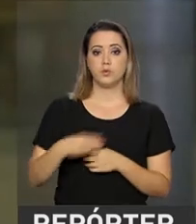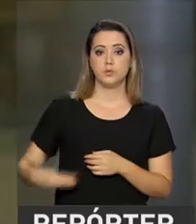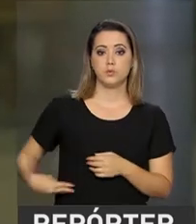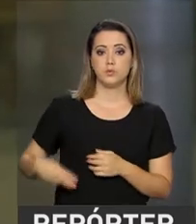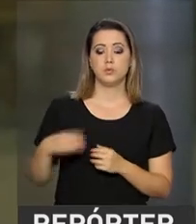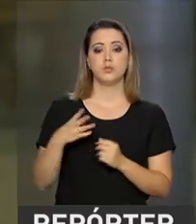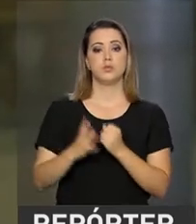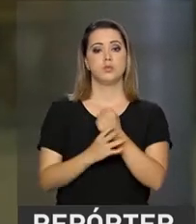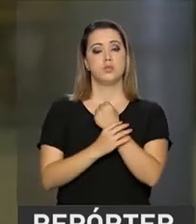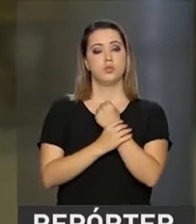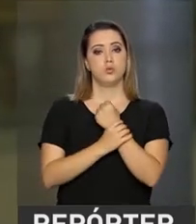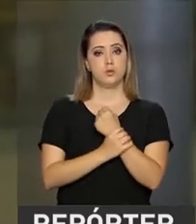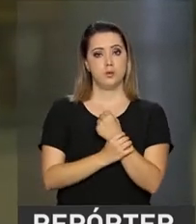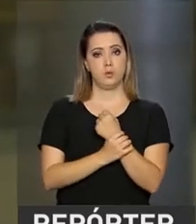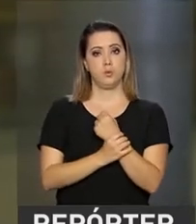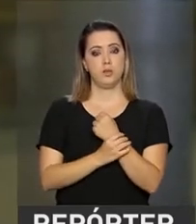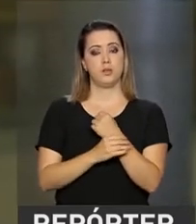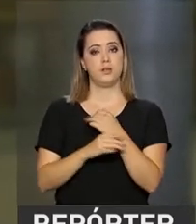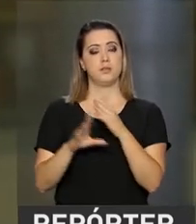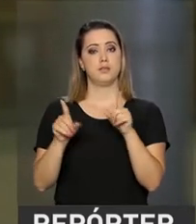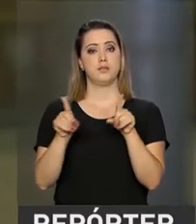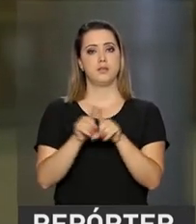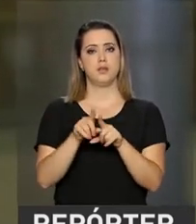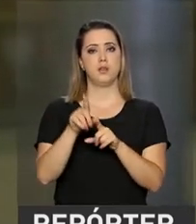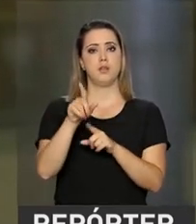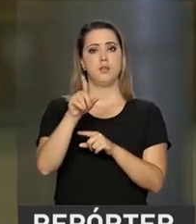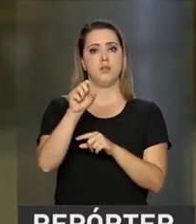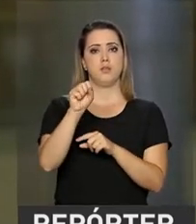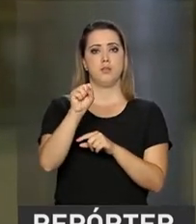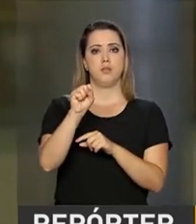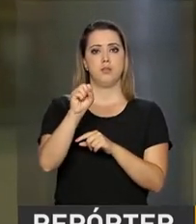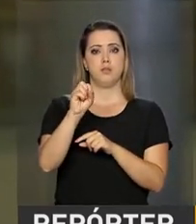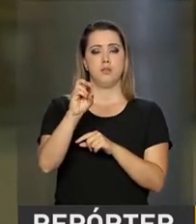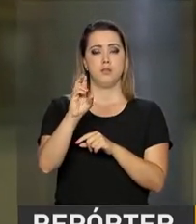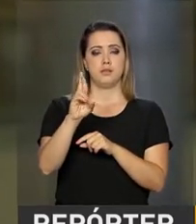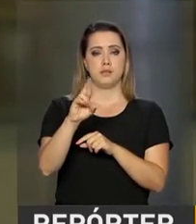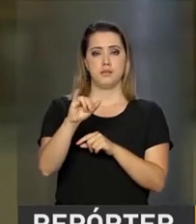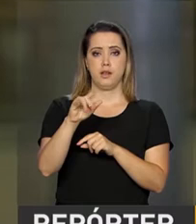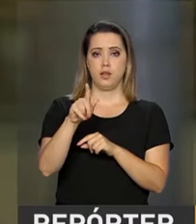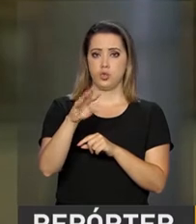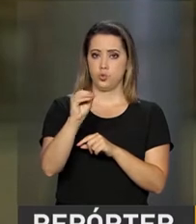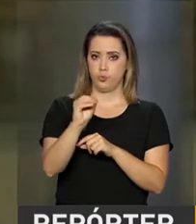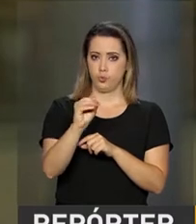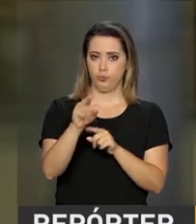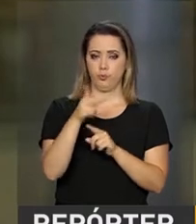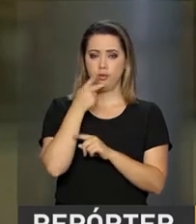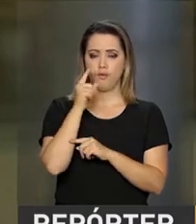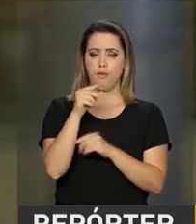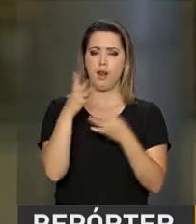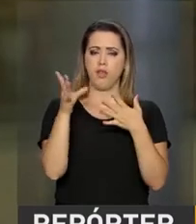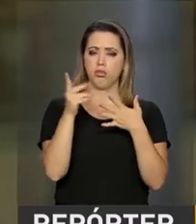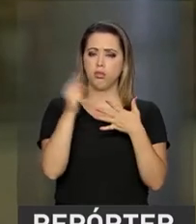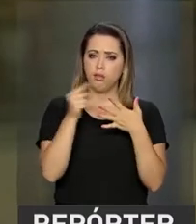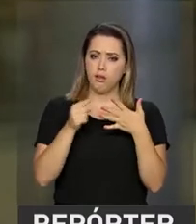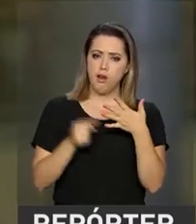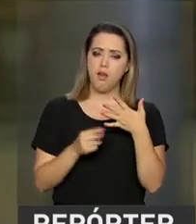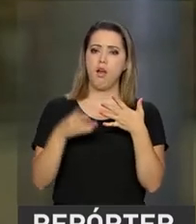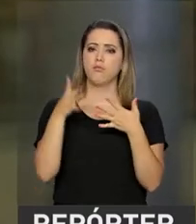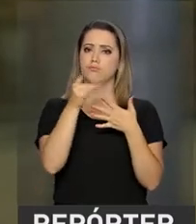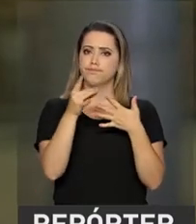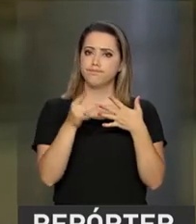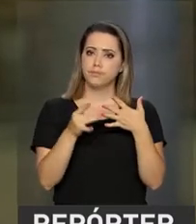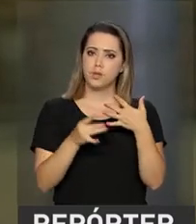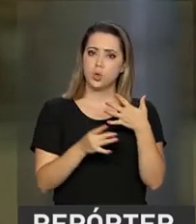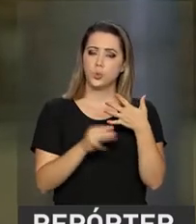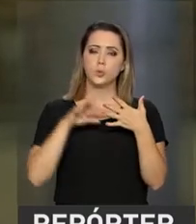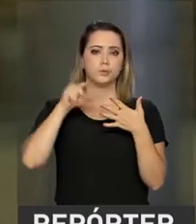de segurança institucional sérgio e chegou em detalhar as ações que estão sendo colocadas em prática no rio